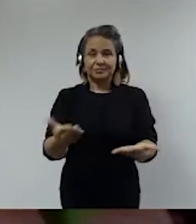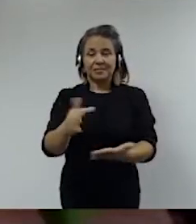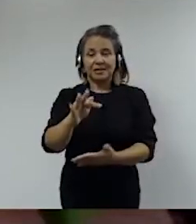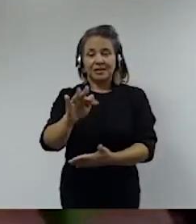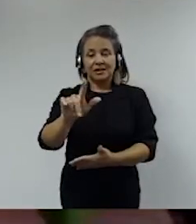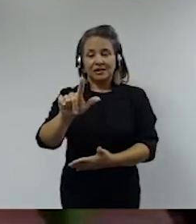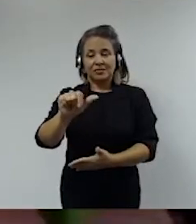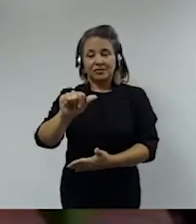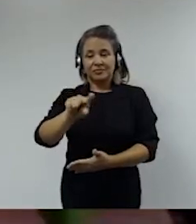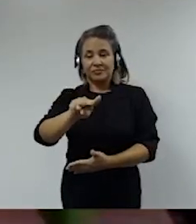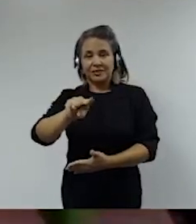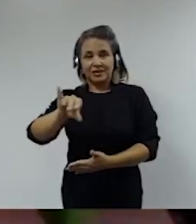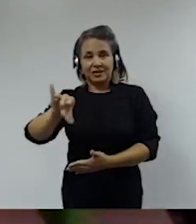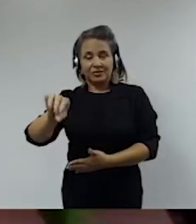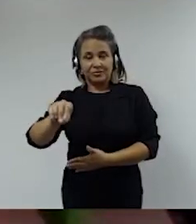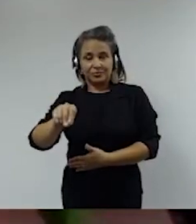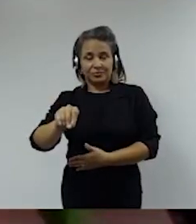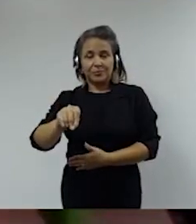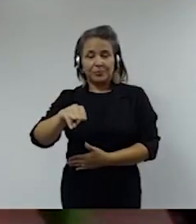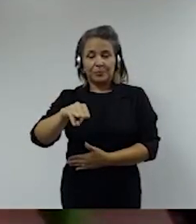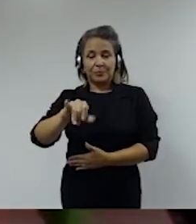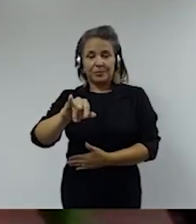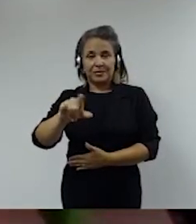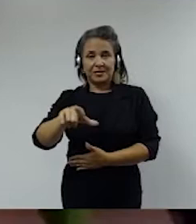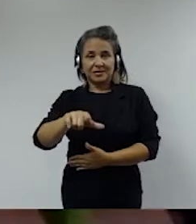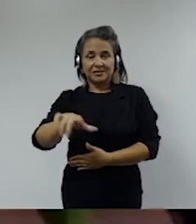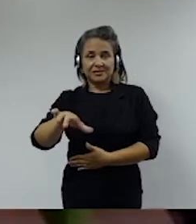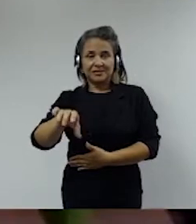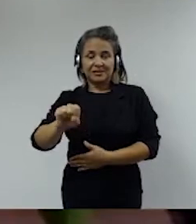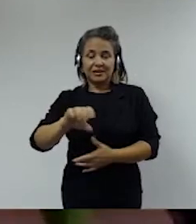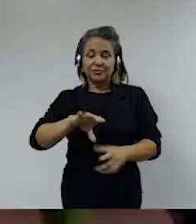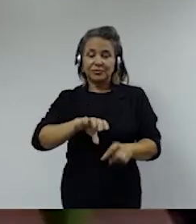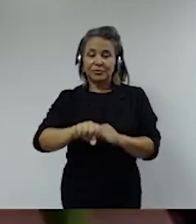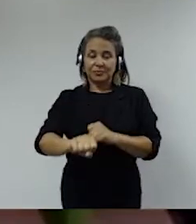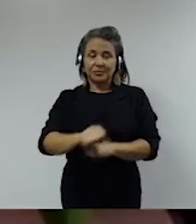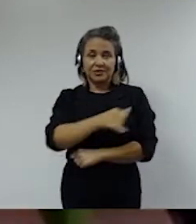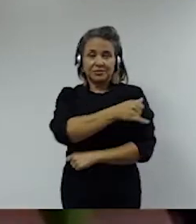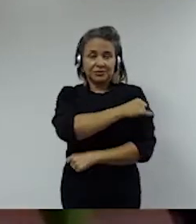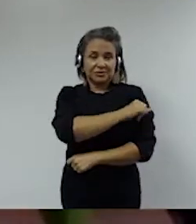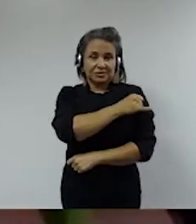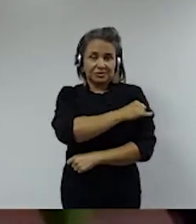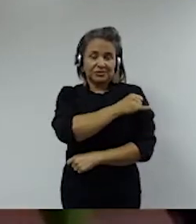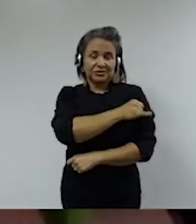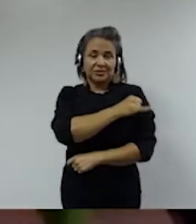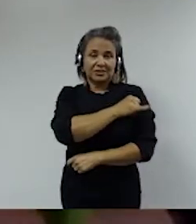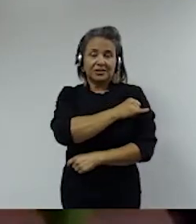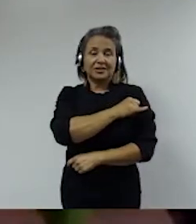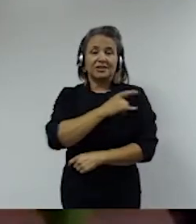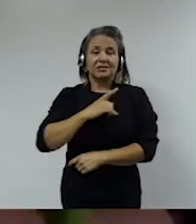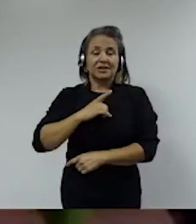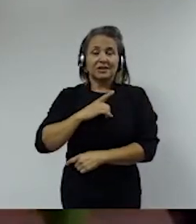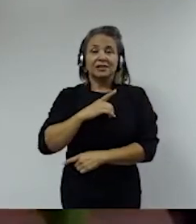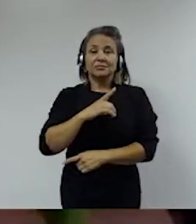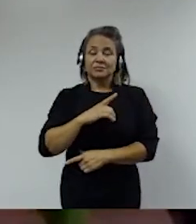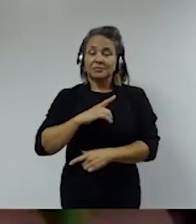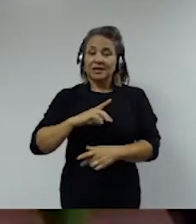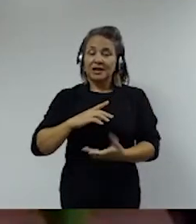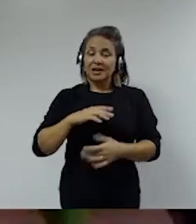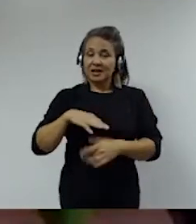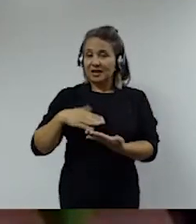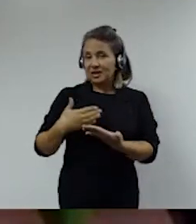Flávio Mirza, formado pelo Colégio São Bento, no Rio de Janeiro, graduado em Direito pela UERJ